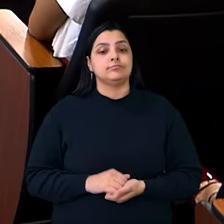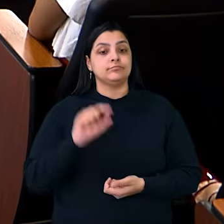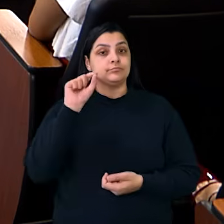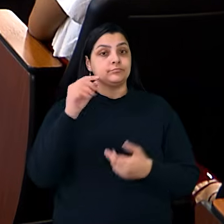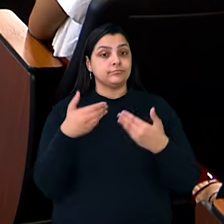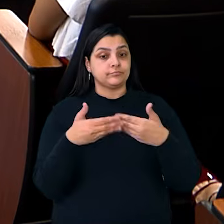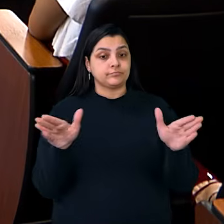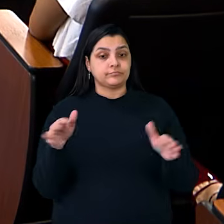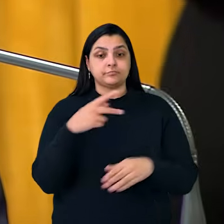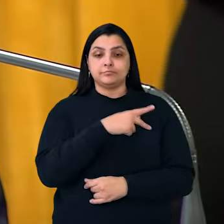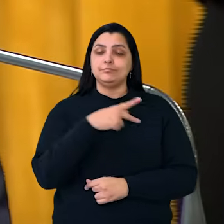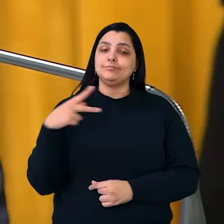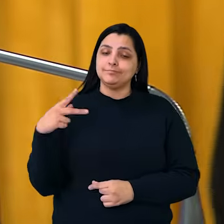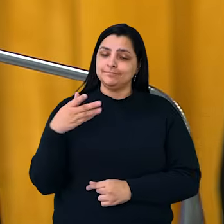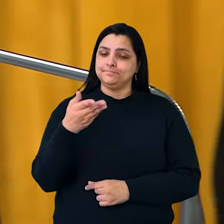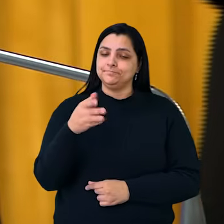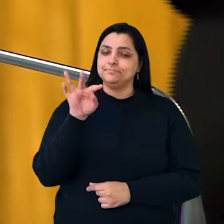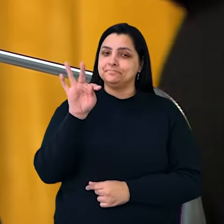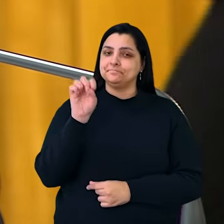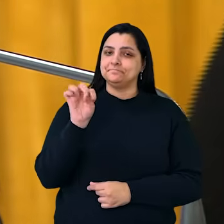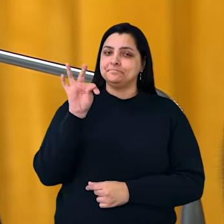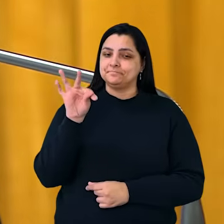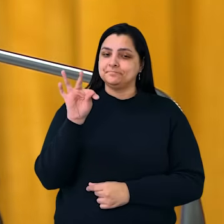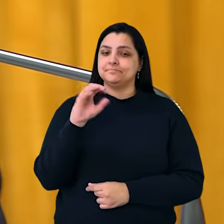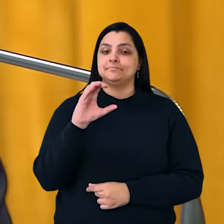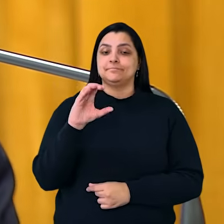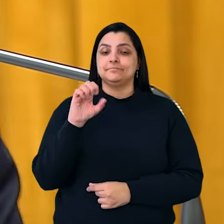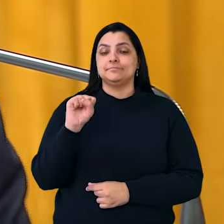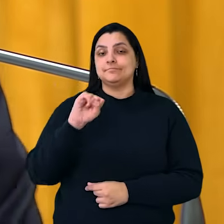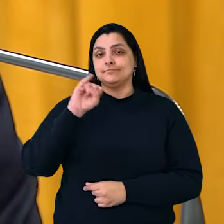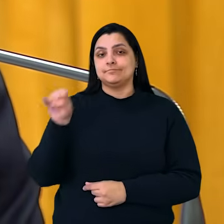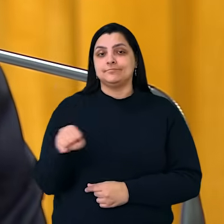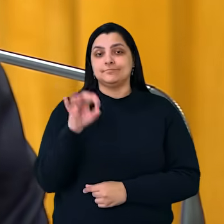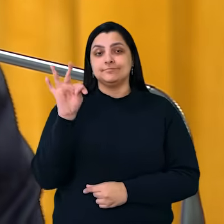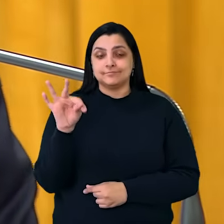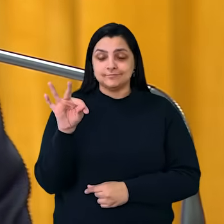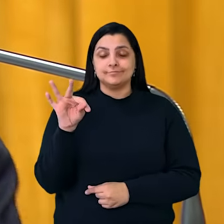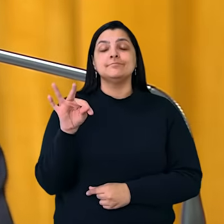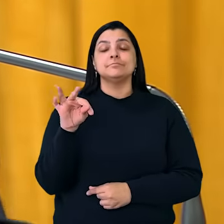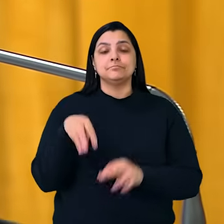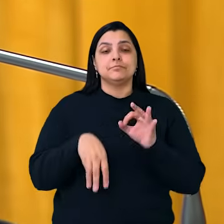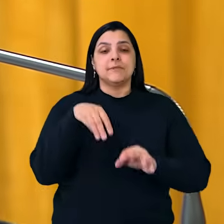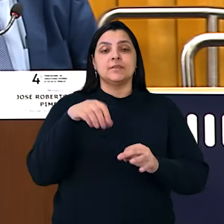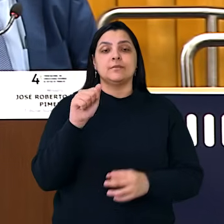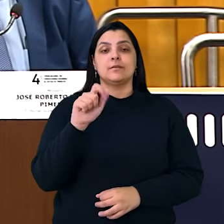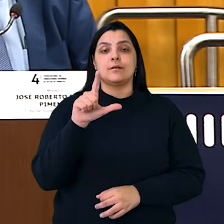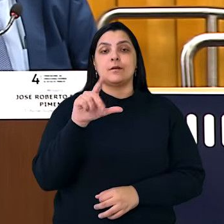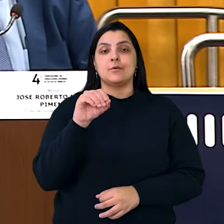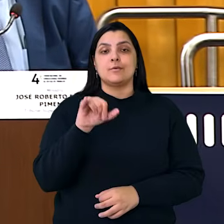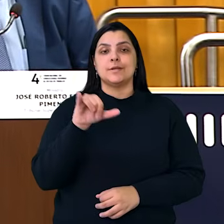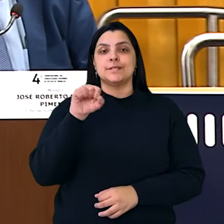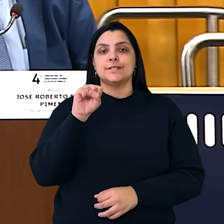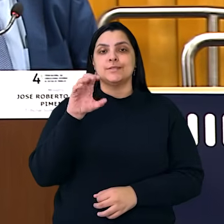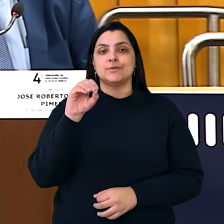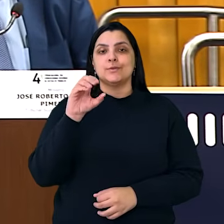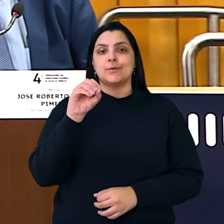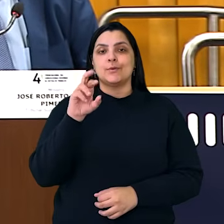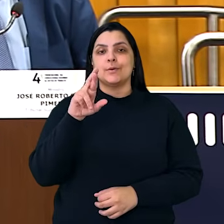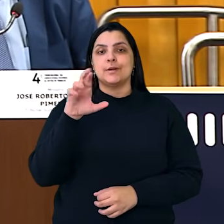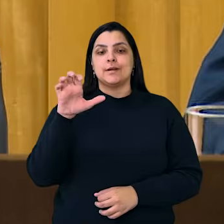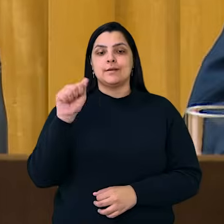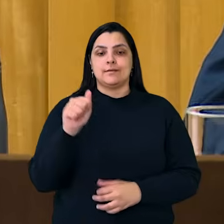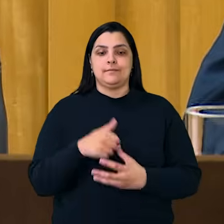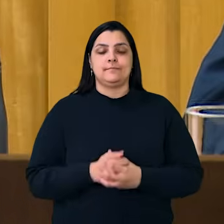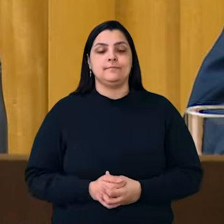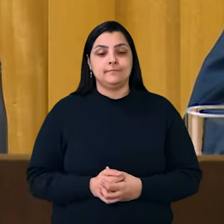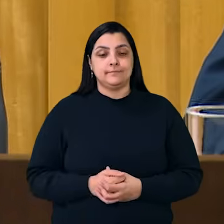Quem abriu o evento foi o presidente do TST e do Conselho Superior da Justiça do Trabalho, ministro Aloísio Corrêa da